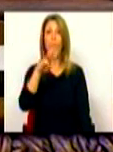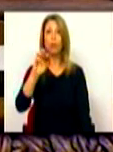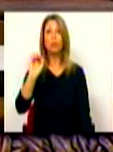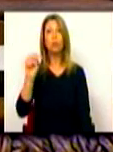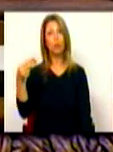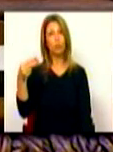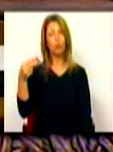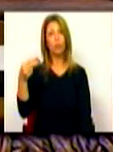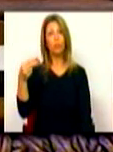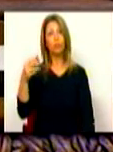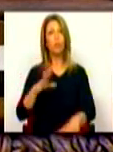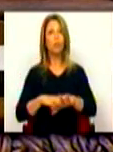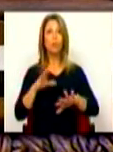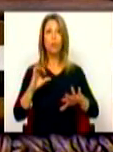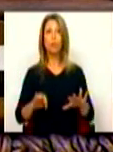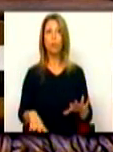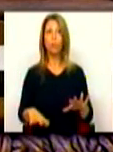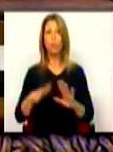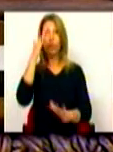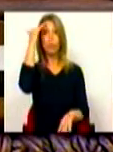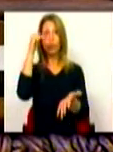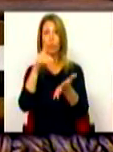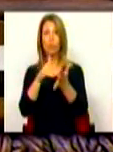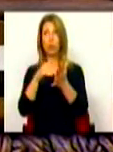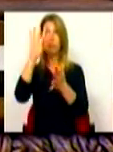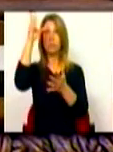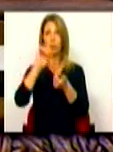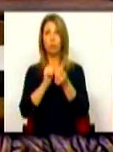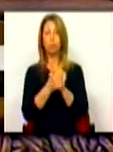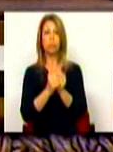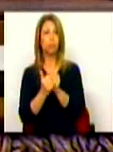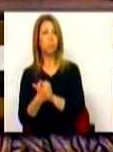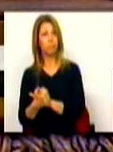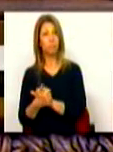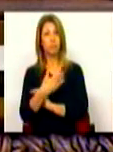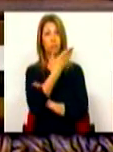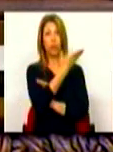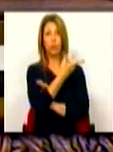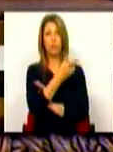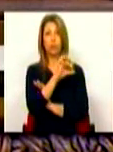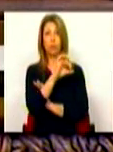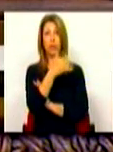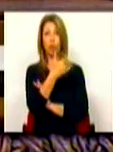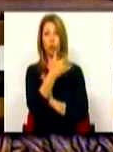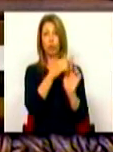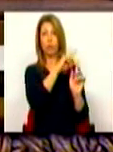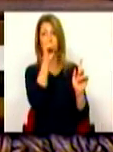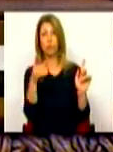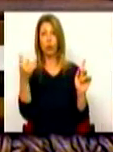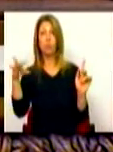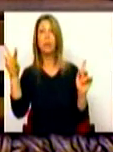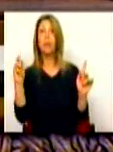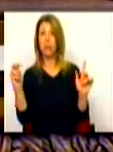euros relacionados com as consequências das alterações climáticas entre 1980 e 2013.